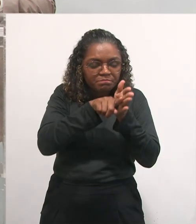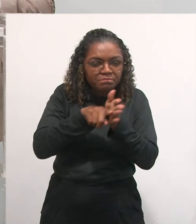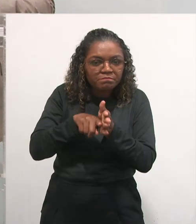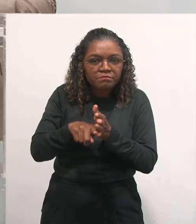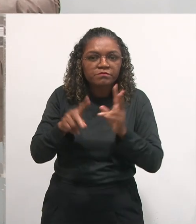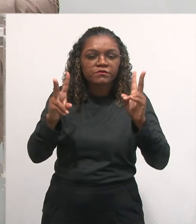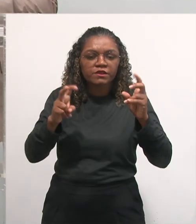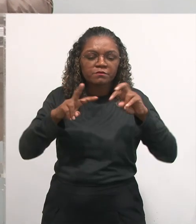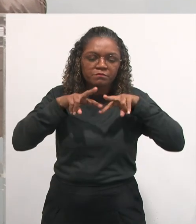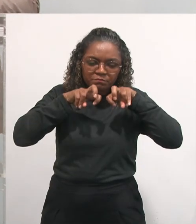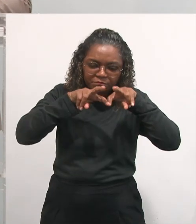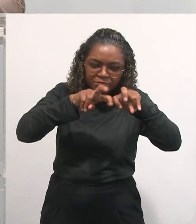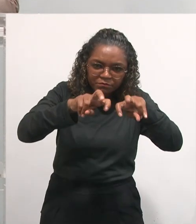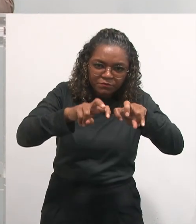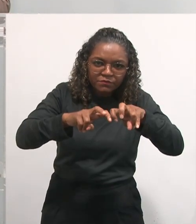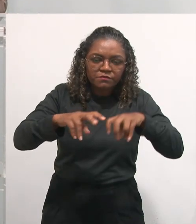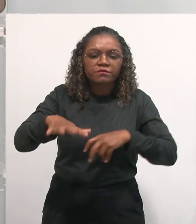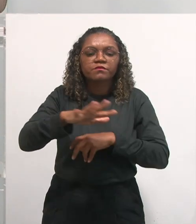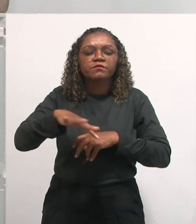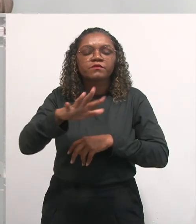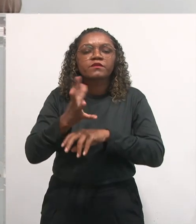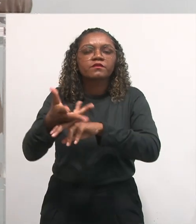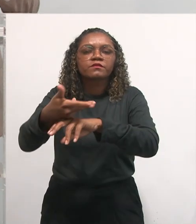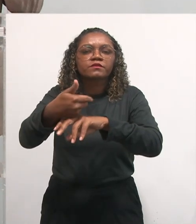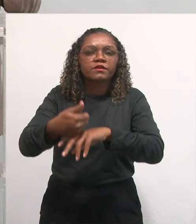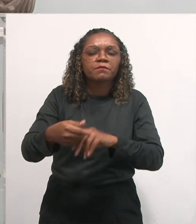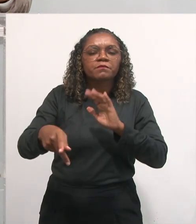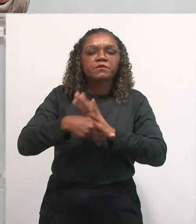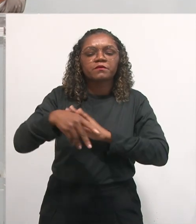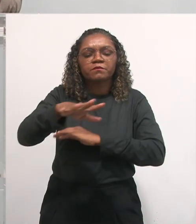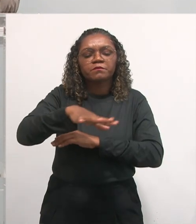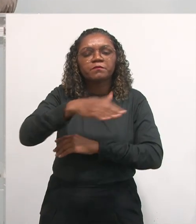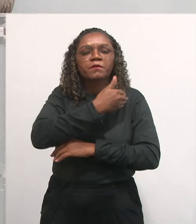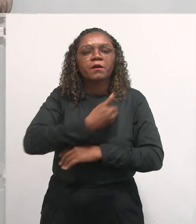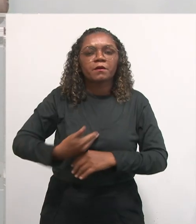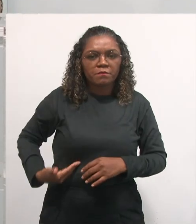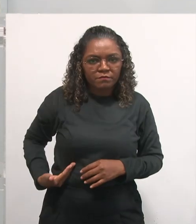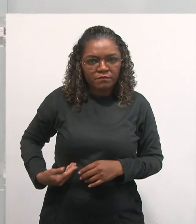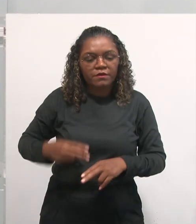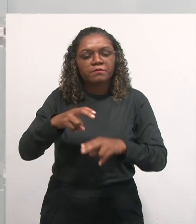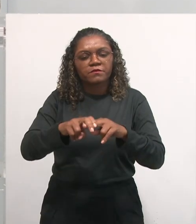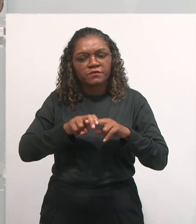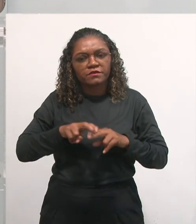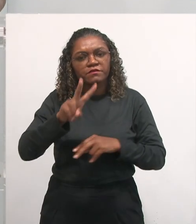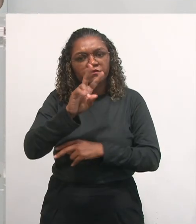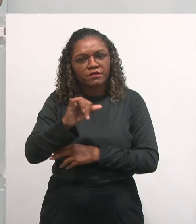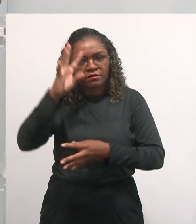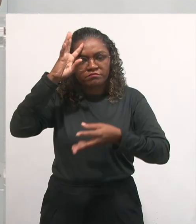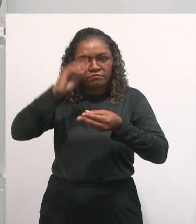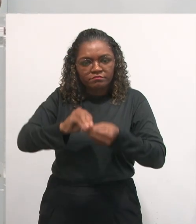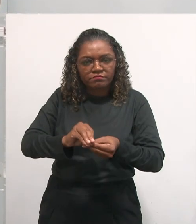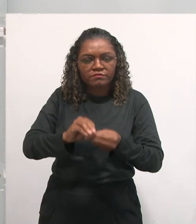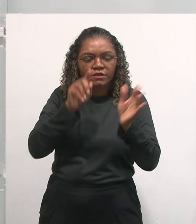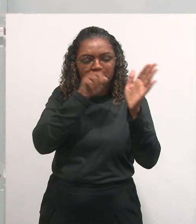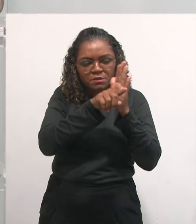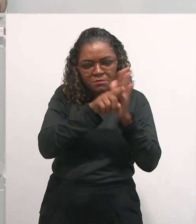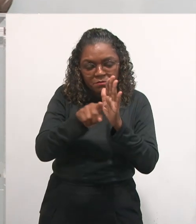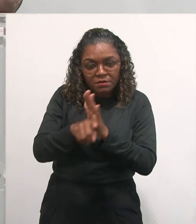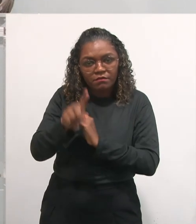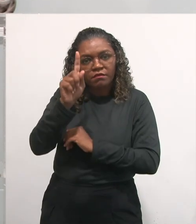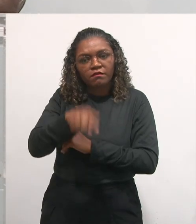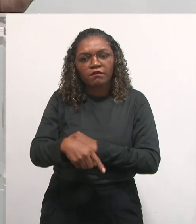a qualidade do serviço público, ok? Então você vai sintetizar essa qualidade do serviço público num questionário,